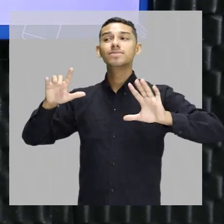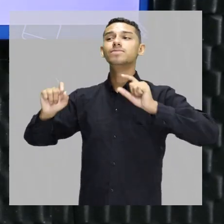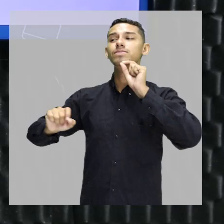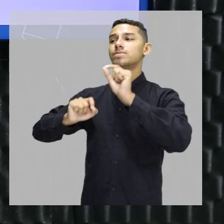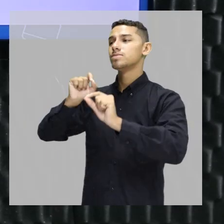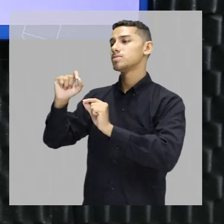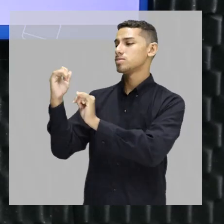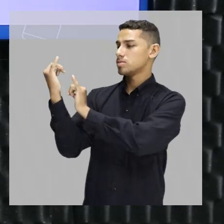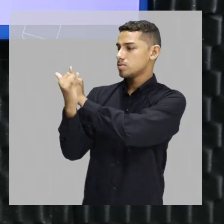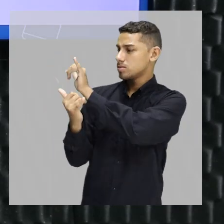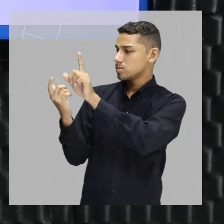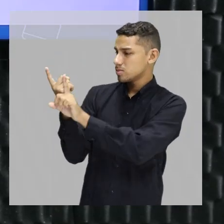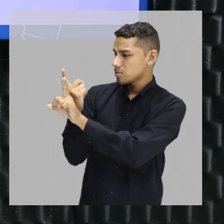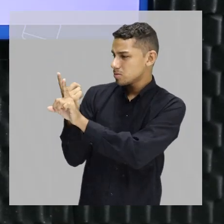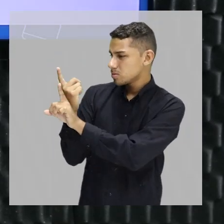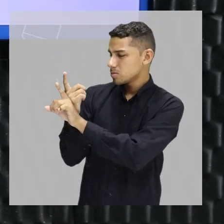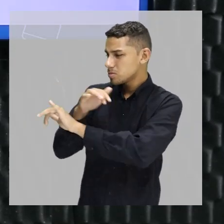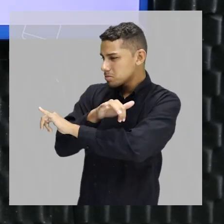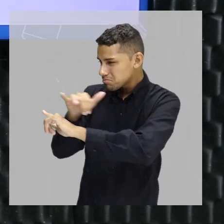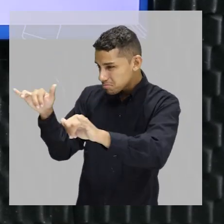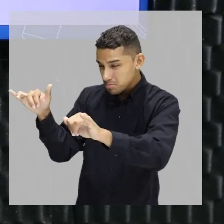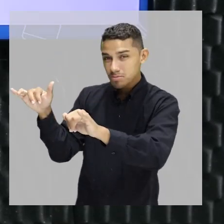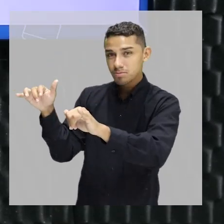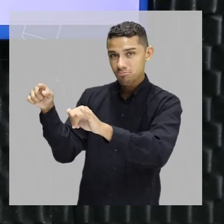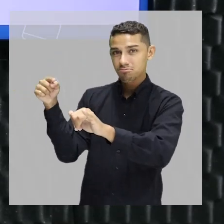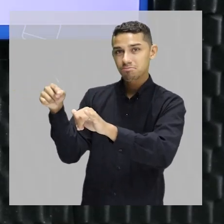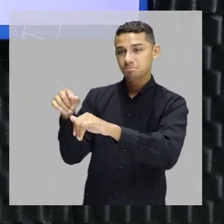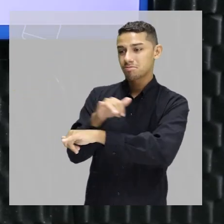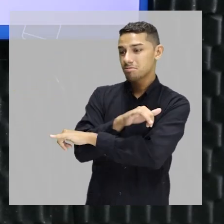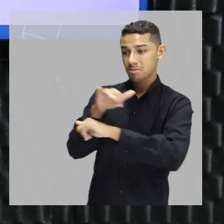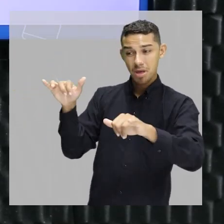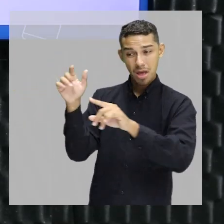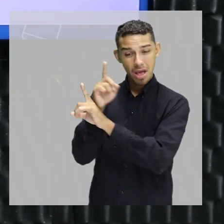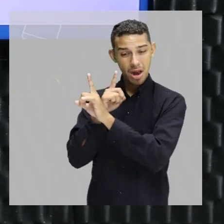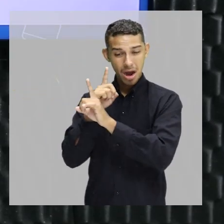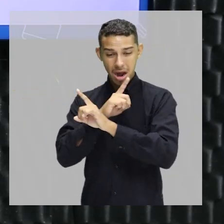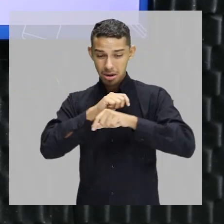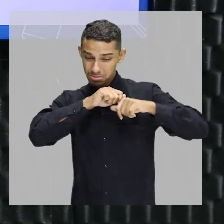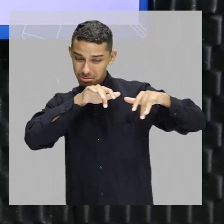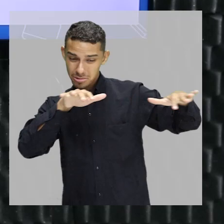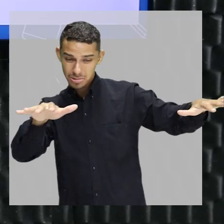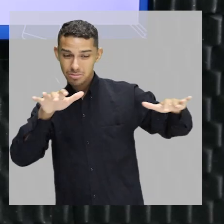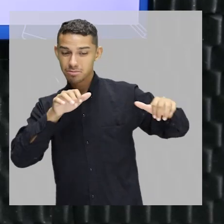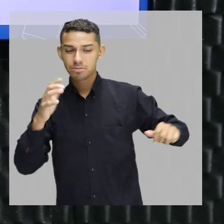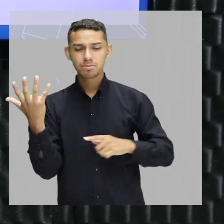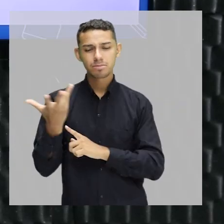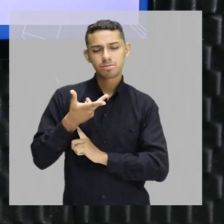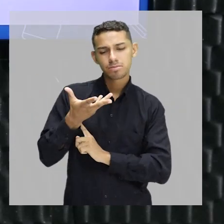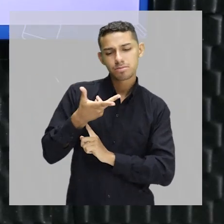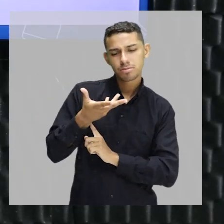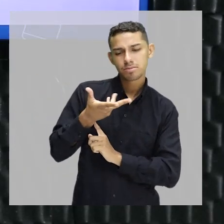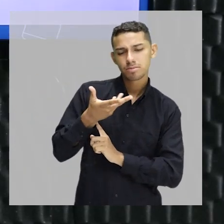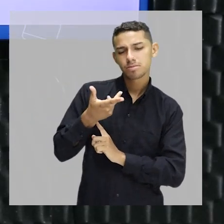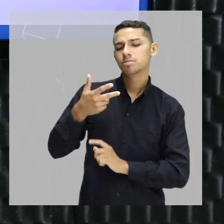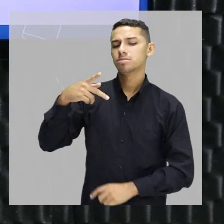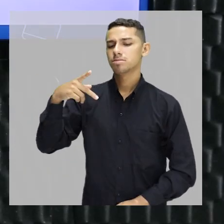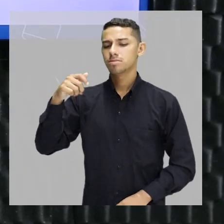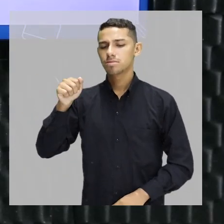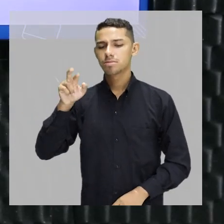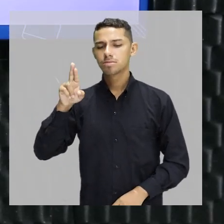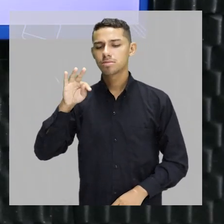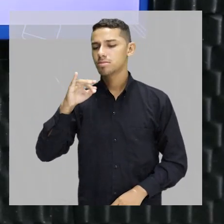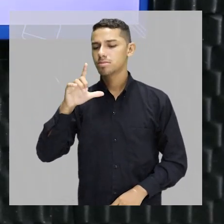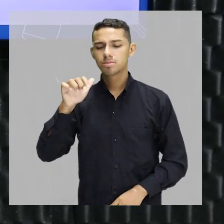news que foram difundidas sobre essa questão aí dos aceleradores de partículas se dá justamente por conta disso,